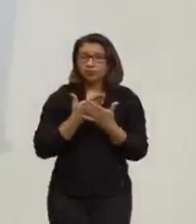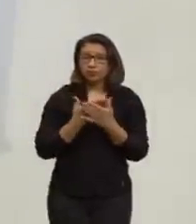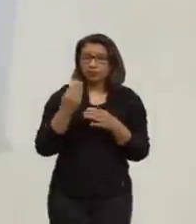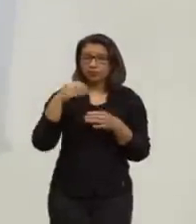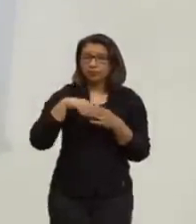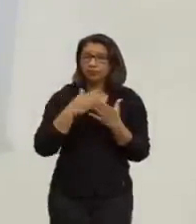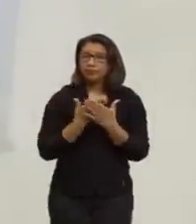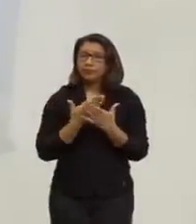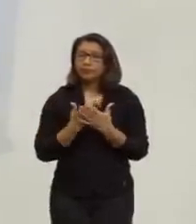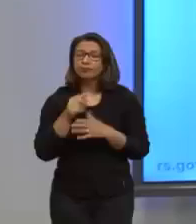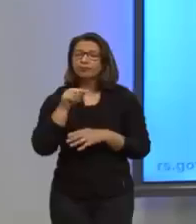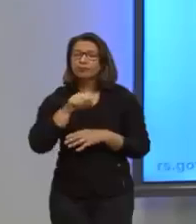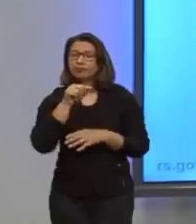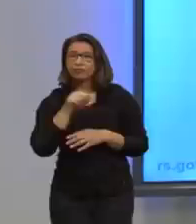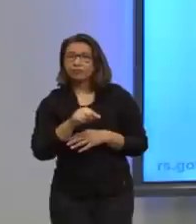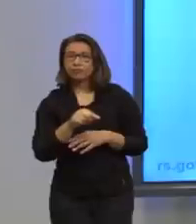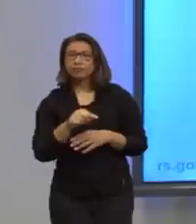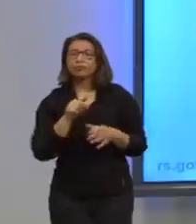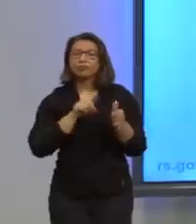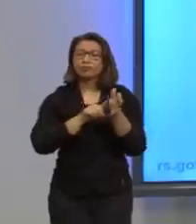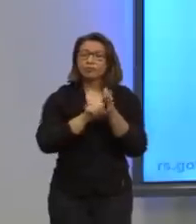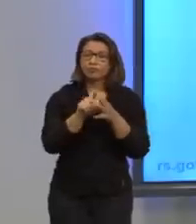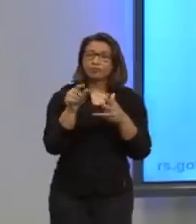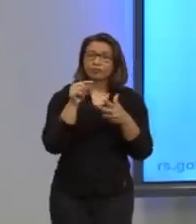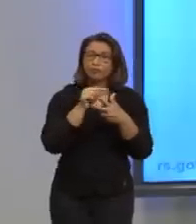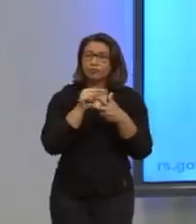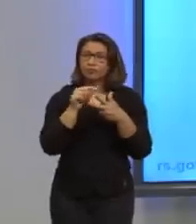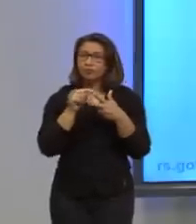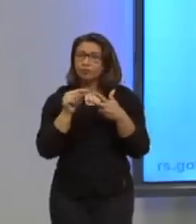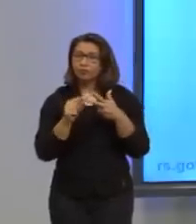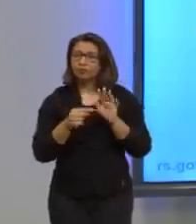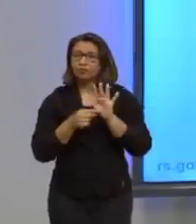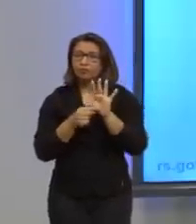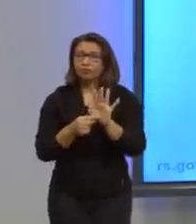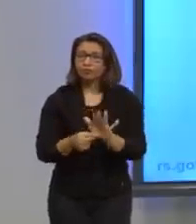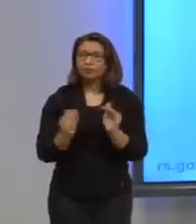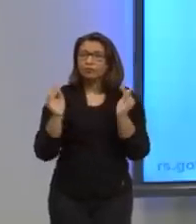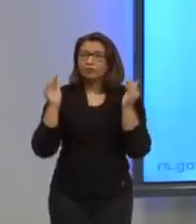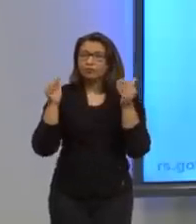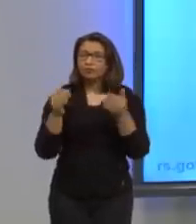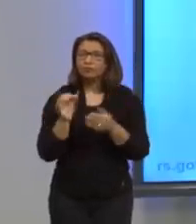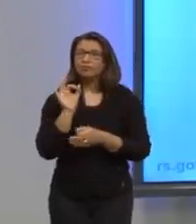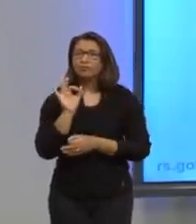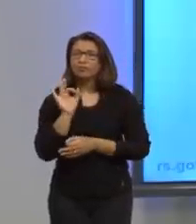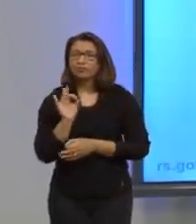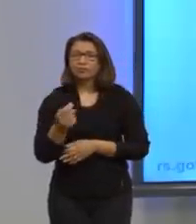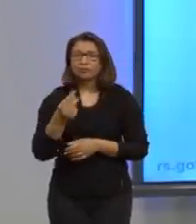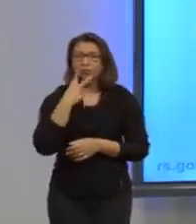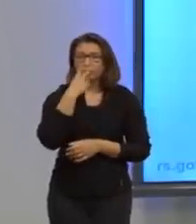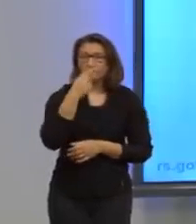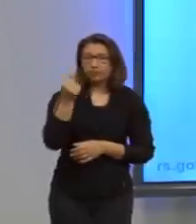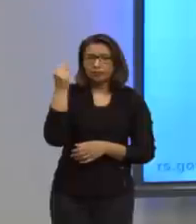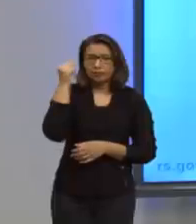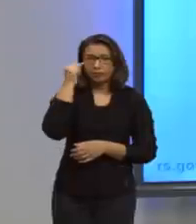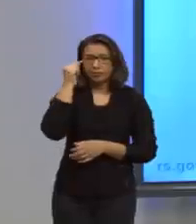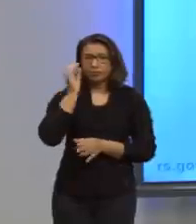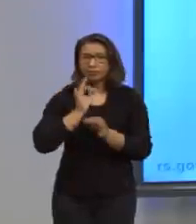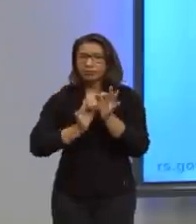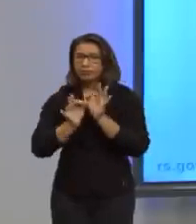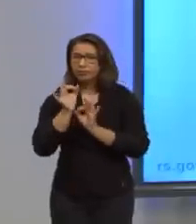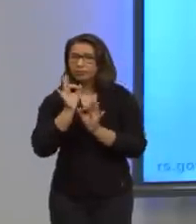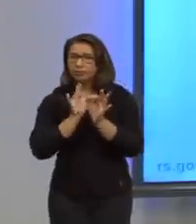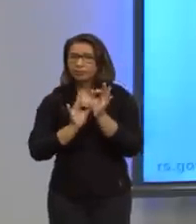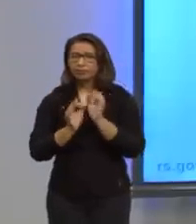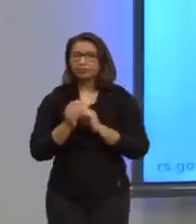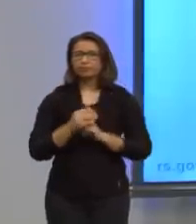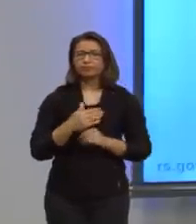aqui uma questão do Enem que traz exatamente o mesmo pensamento para nós organizarmos. Então,